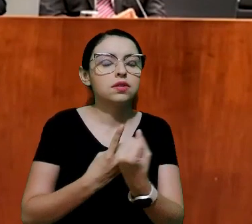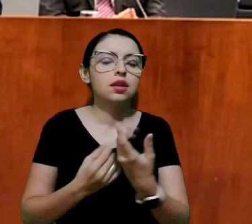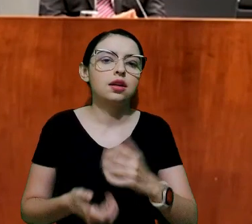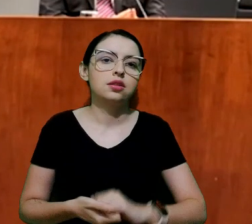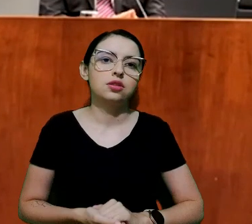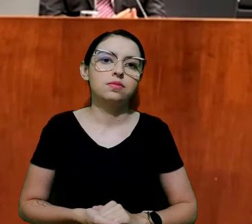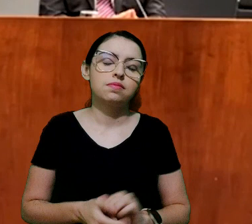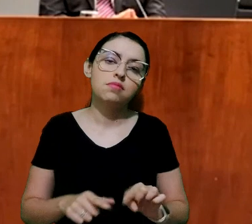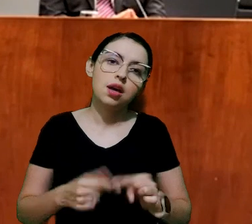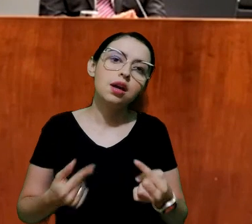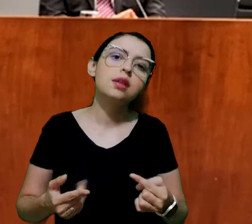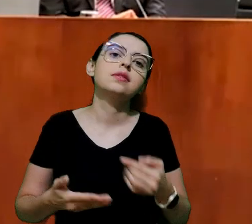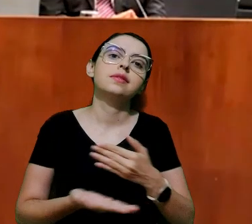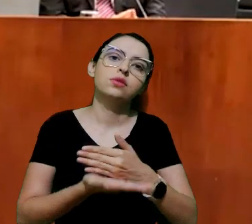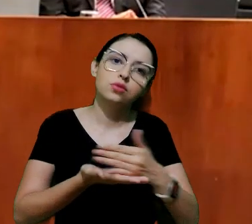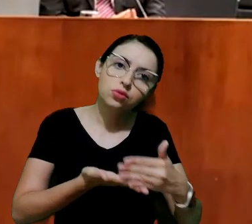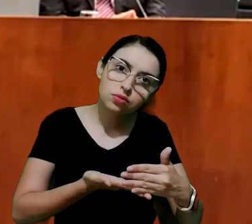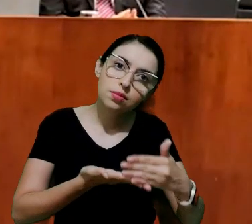Mas vamos continuar.